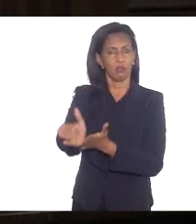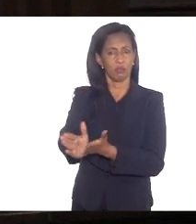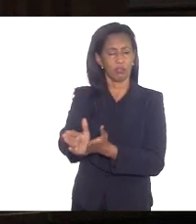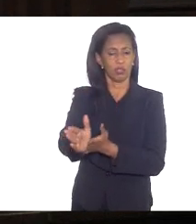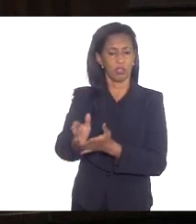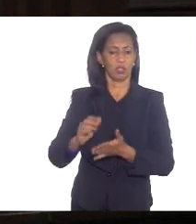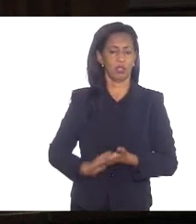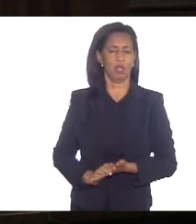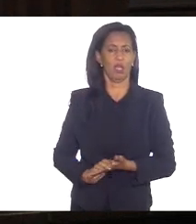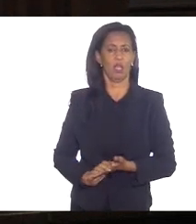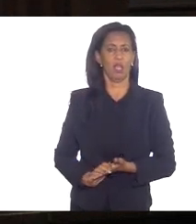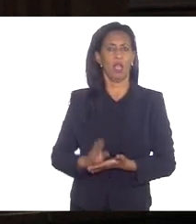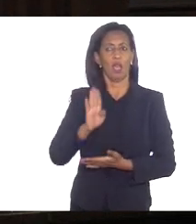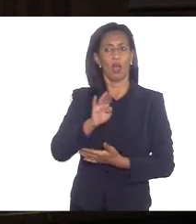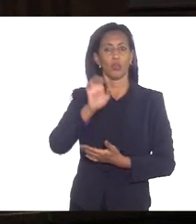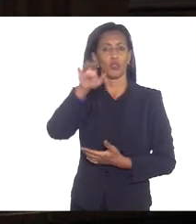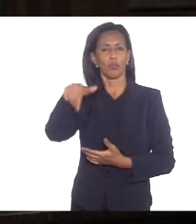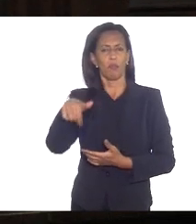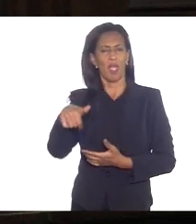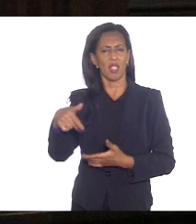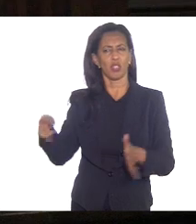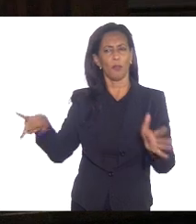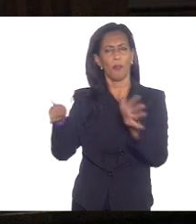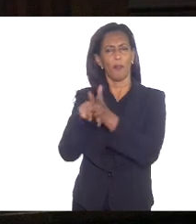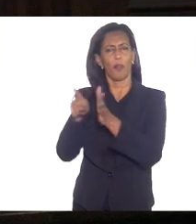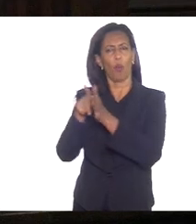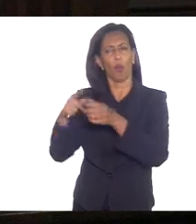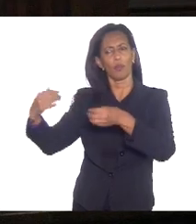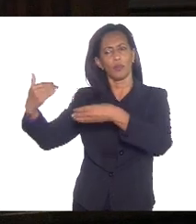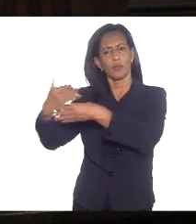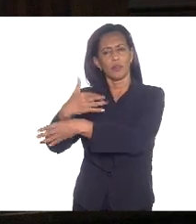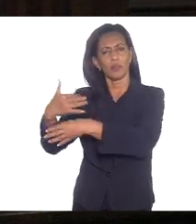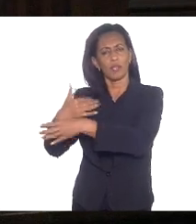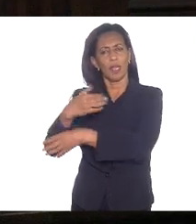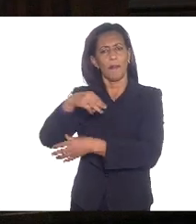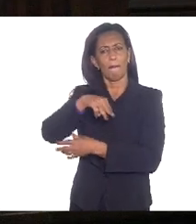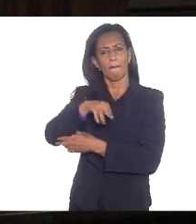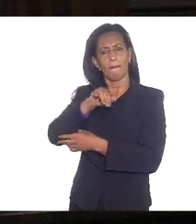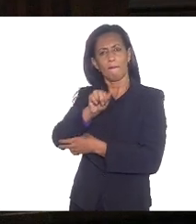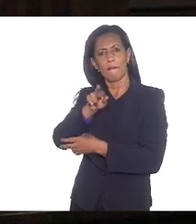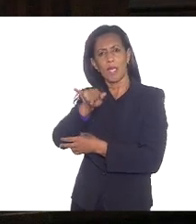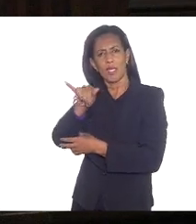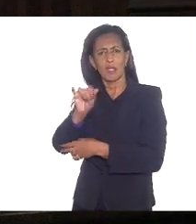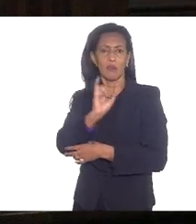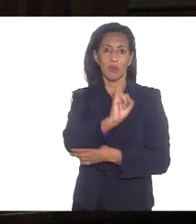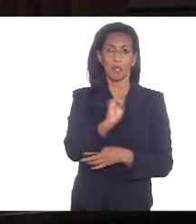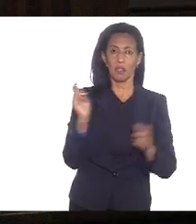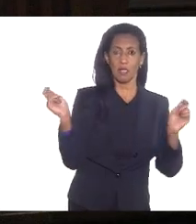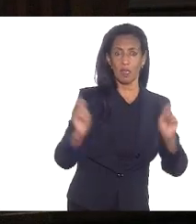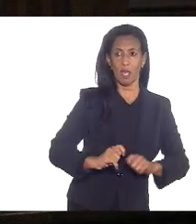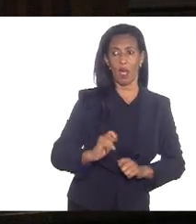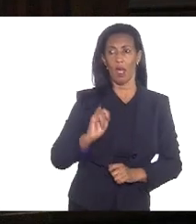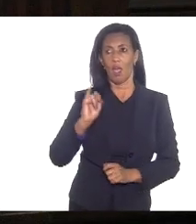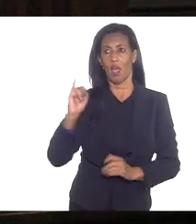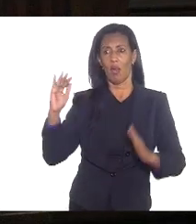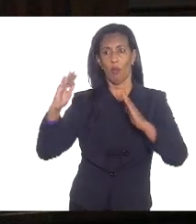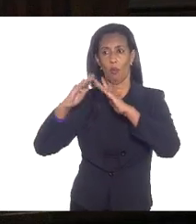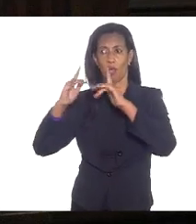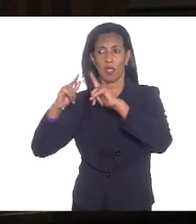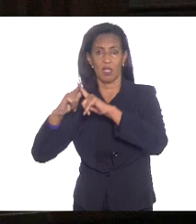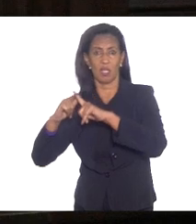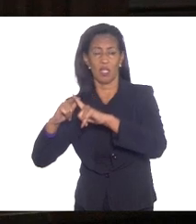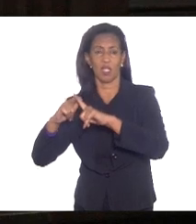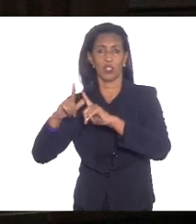a bens públicos na cidade de Miracema, isto é, se deveria um imóvel